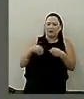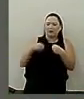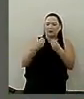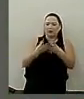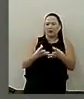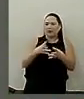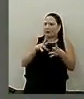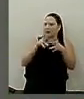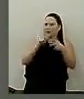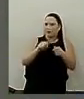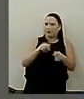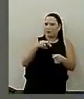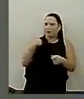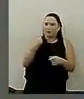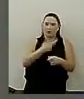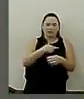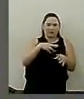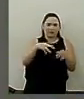os reinos da terra,